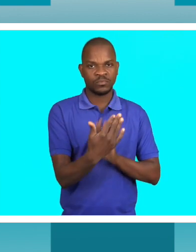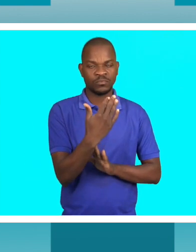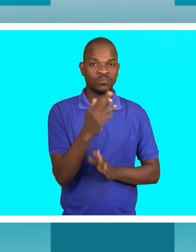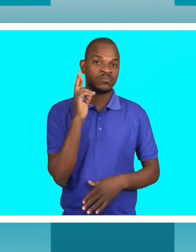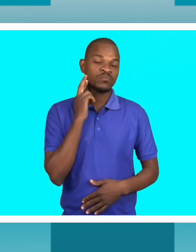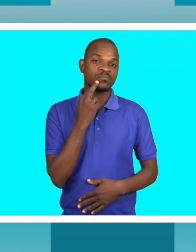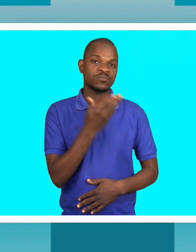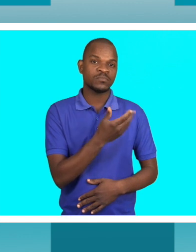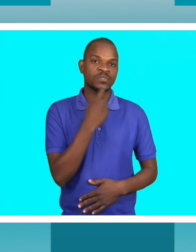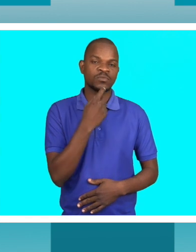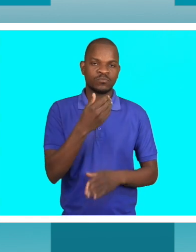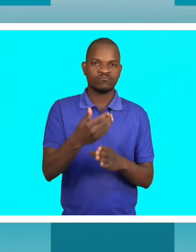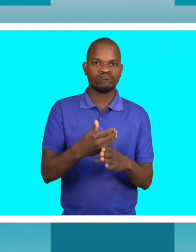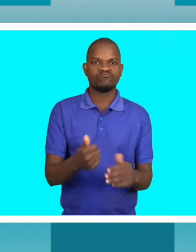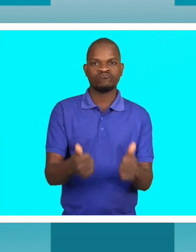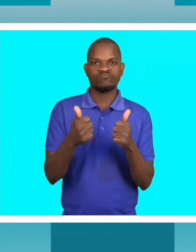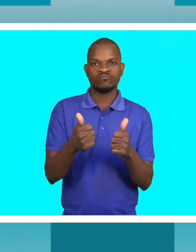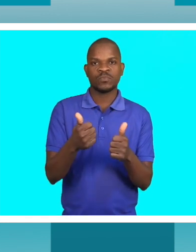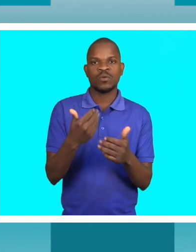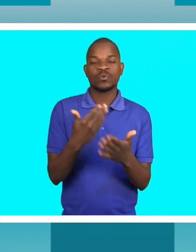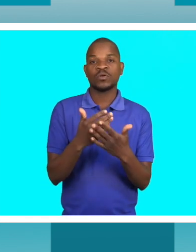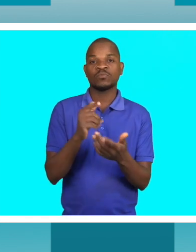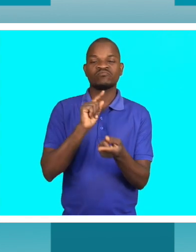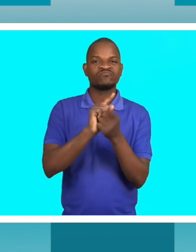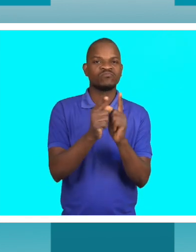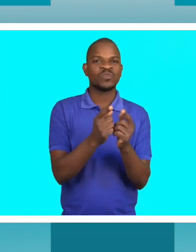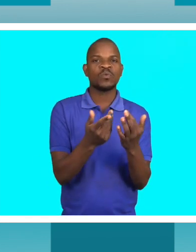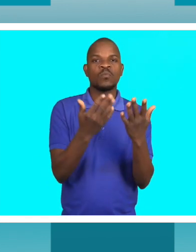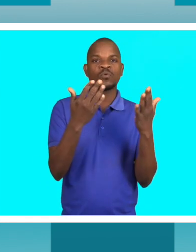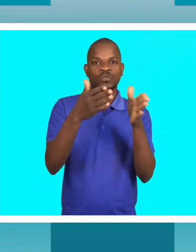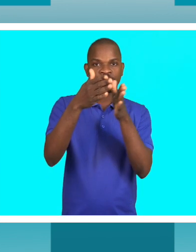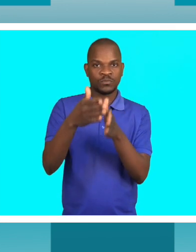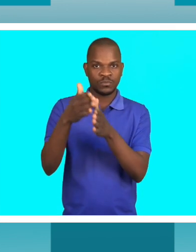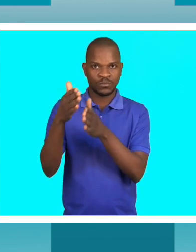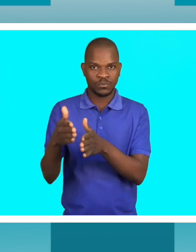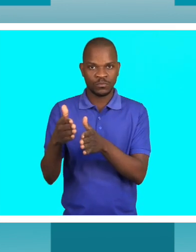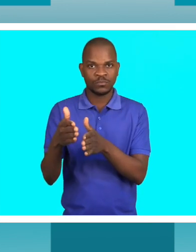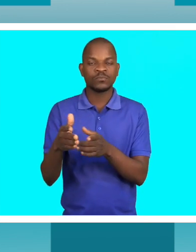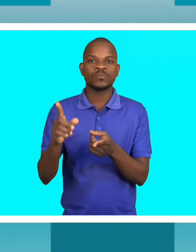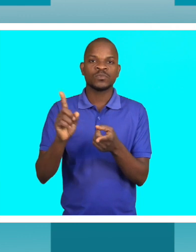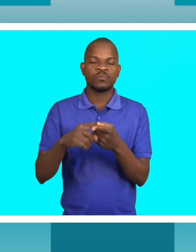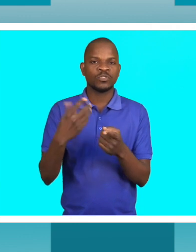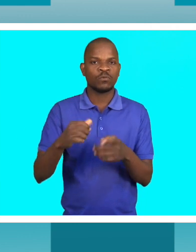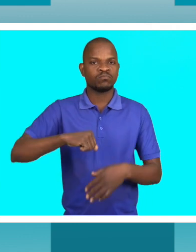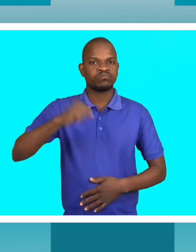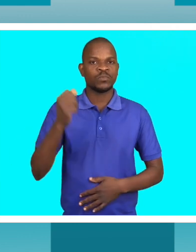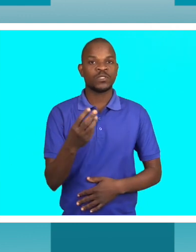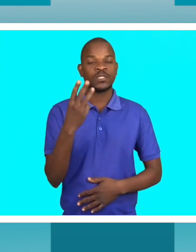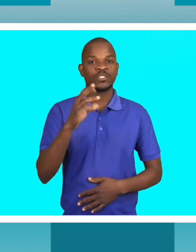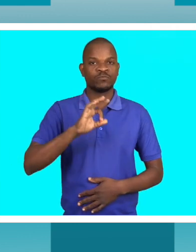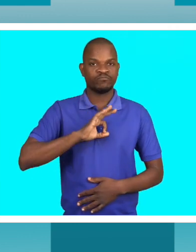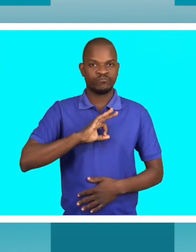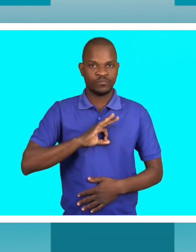A experiência foi muito boa, porque conheci vários lugares históricos, foi muito bom ter ganhado três medalhas para mim.